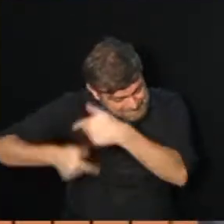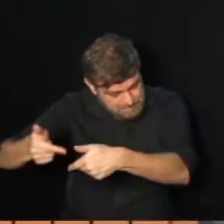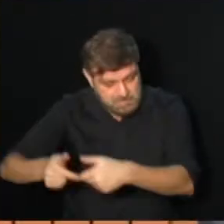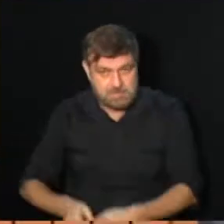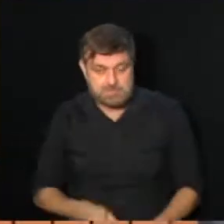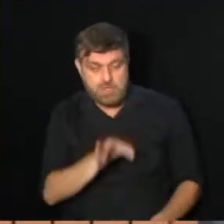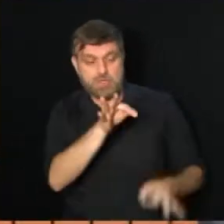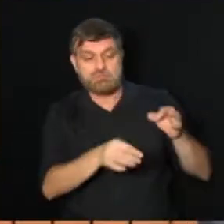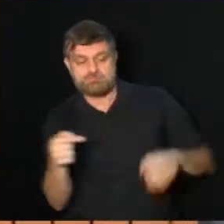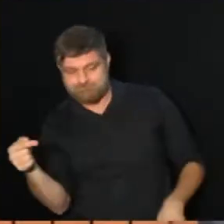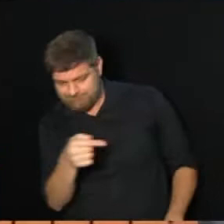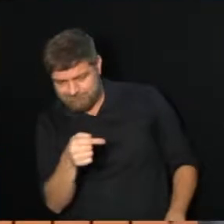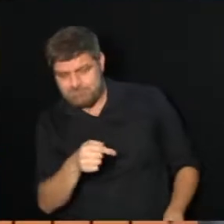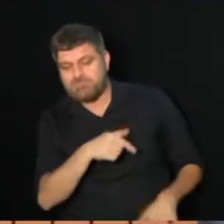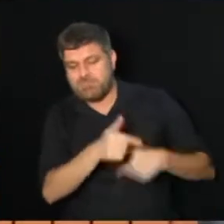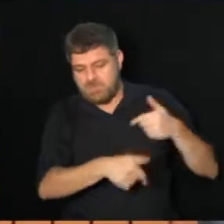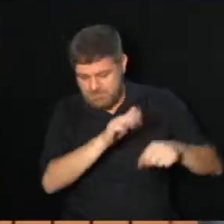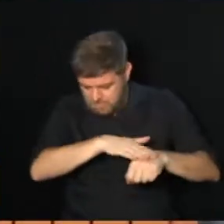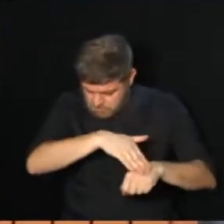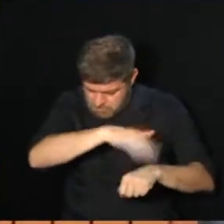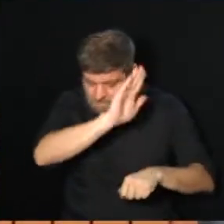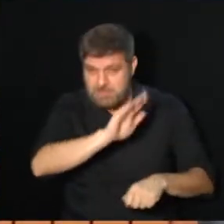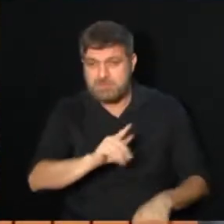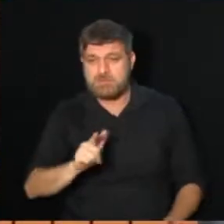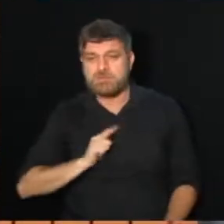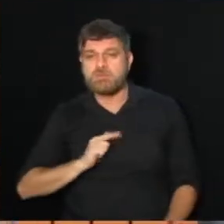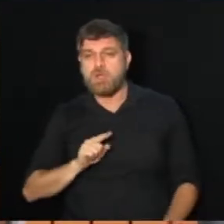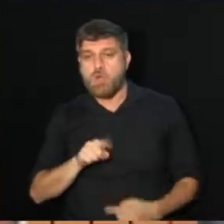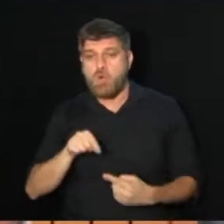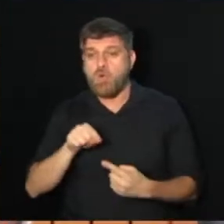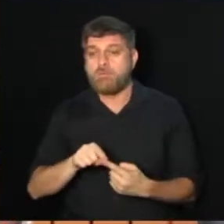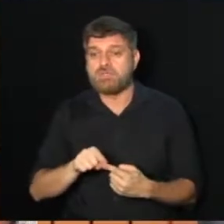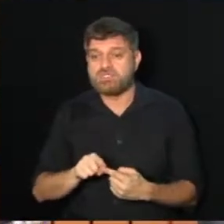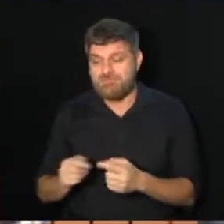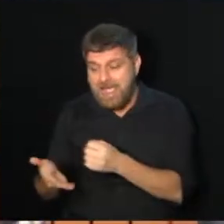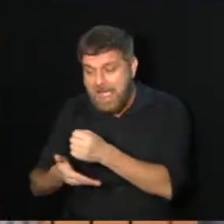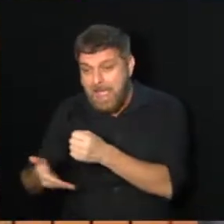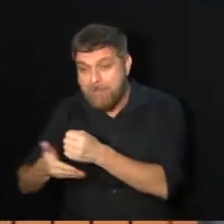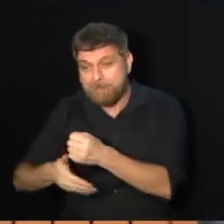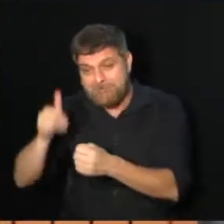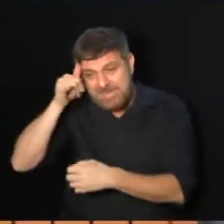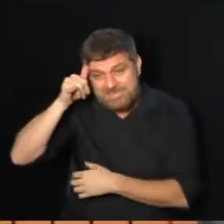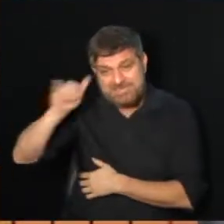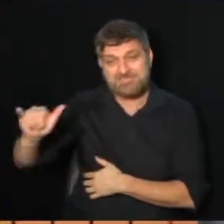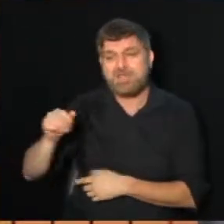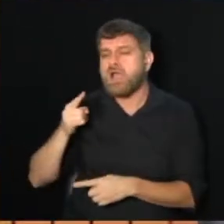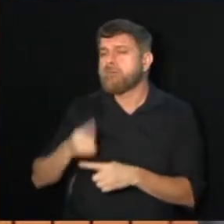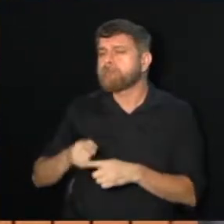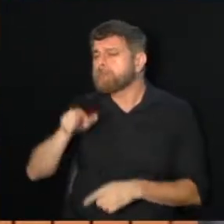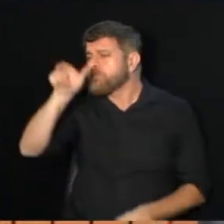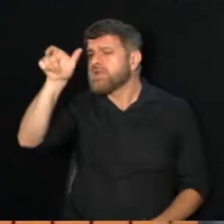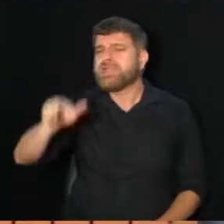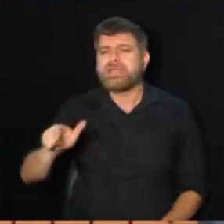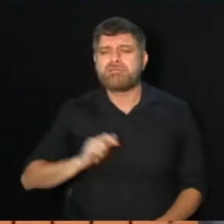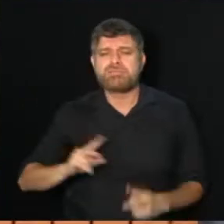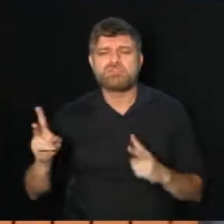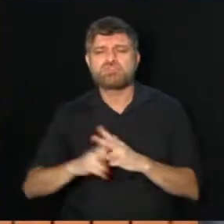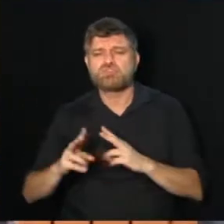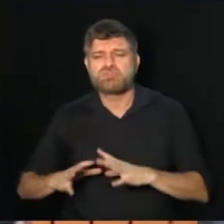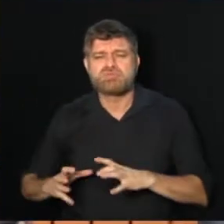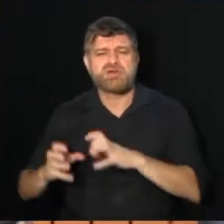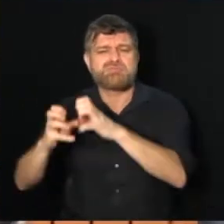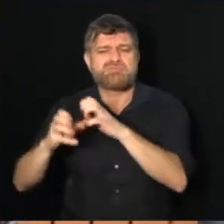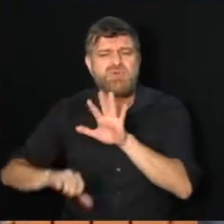Poder Judiciário vai ter mais trabalho, mas, ao mesmo tempo, é combater a causa. É tentar ver o que está levando o cidadão a cometer aquele